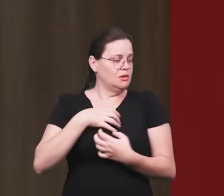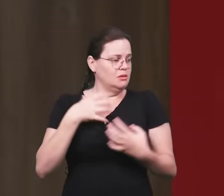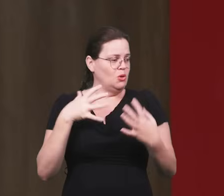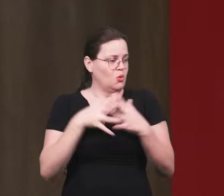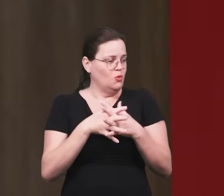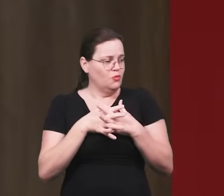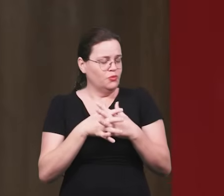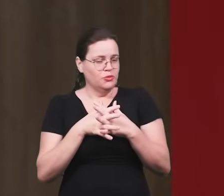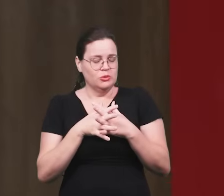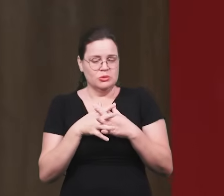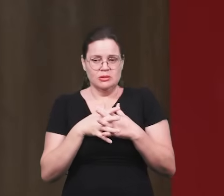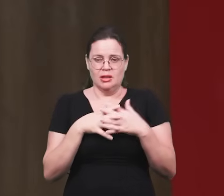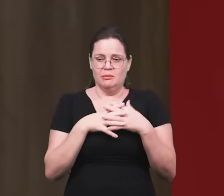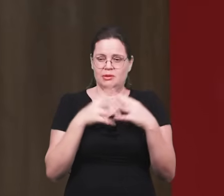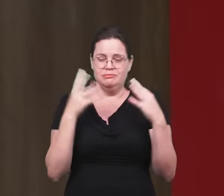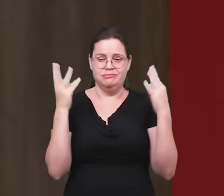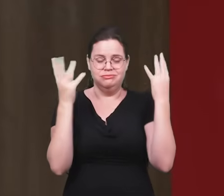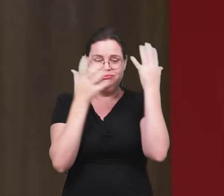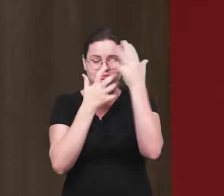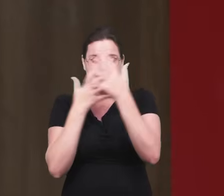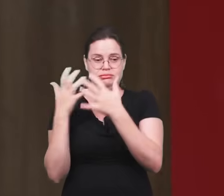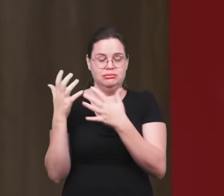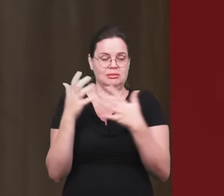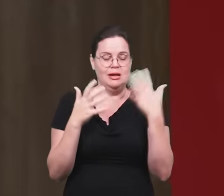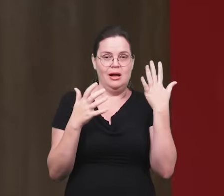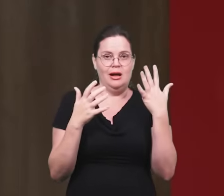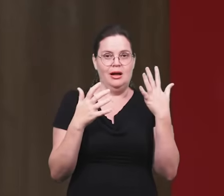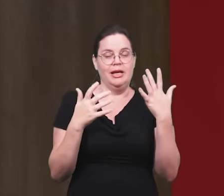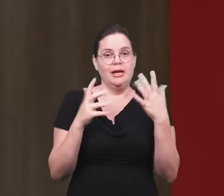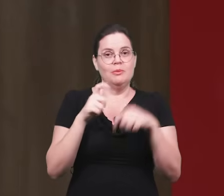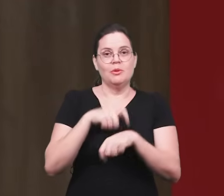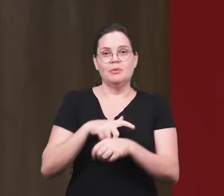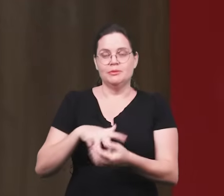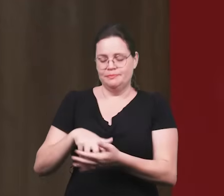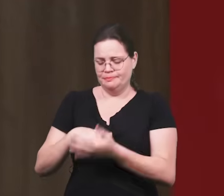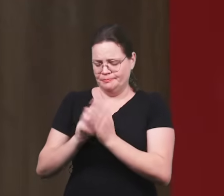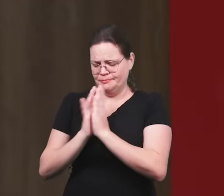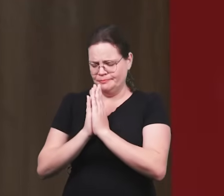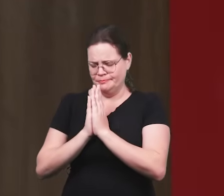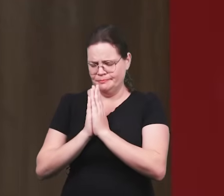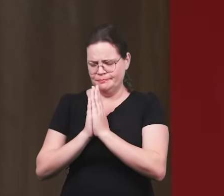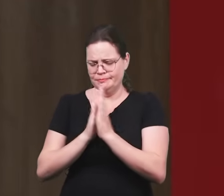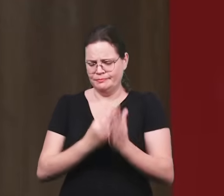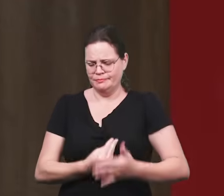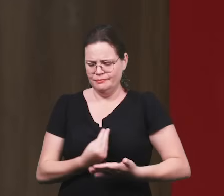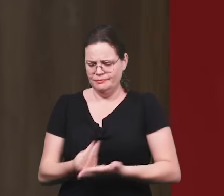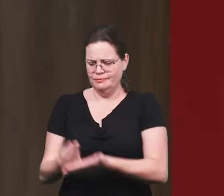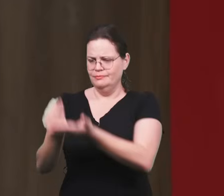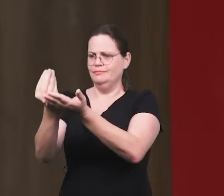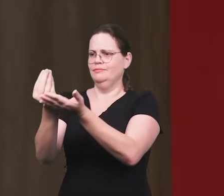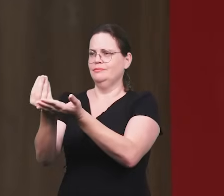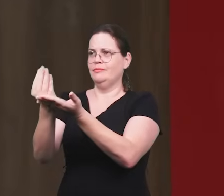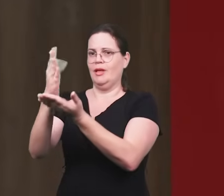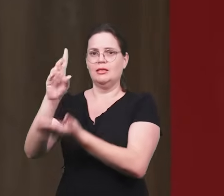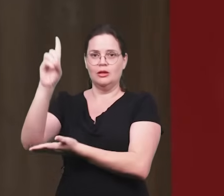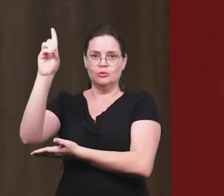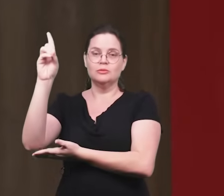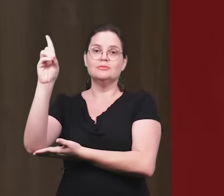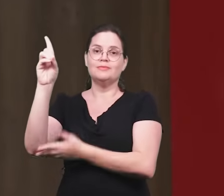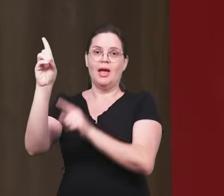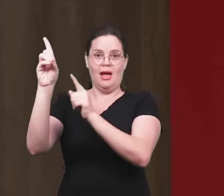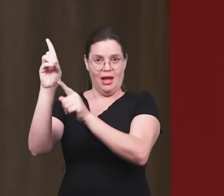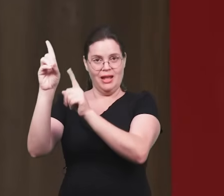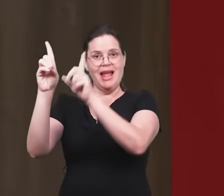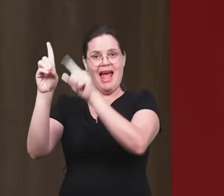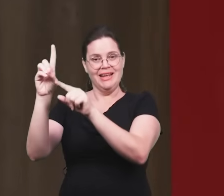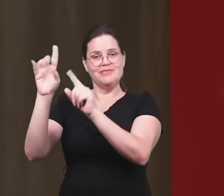meio confusos, embaralhados. E aí essa hora é a hora de colocarmos a nossa vida na roca de Deus. Amém.